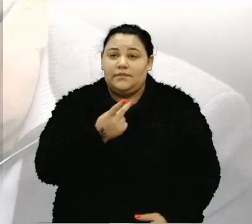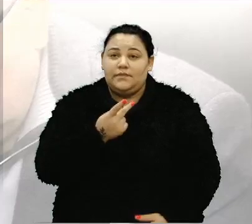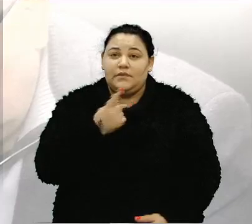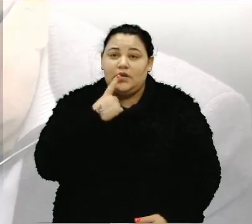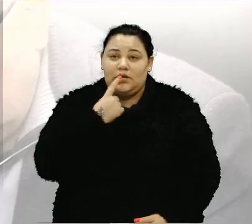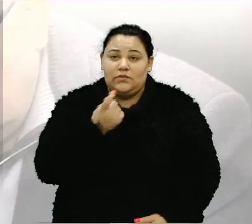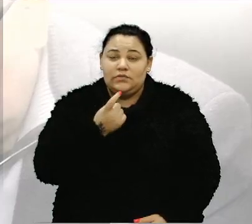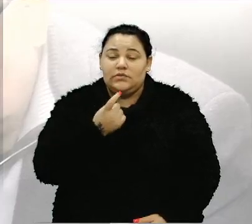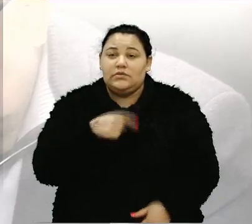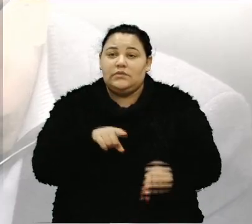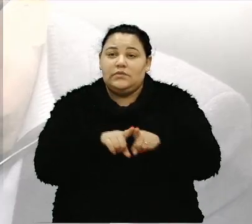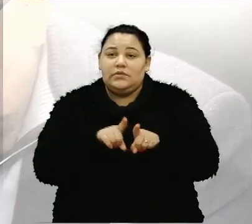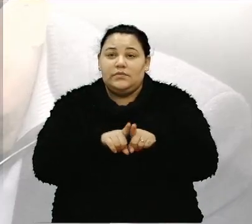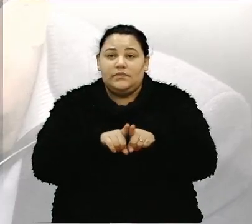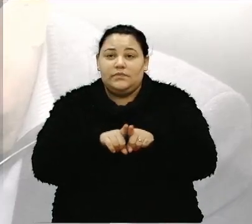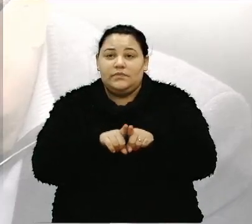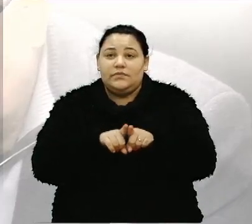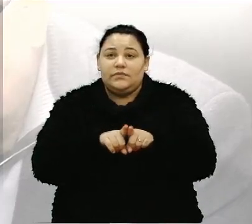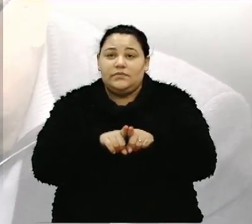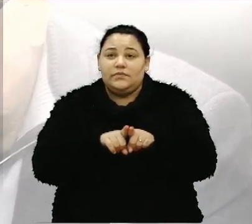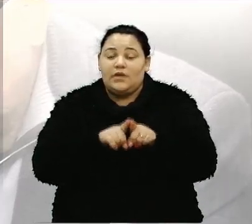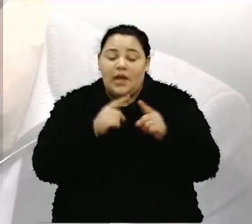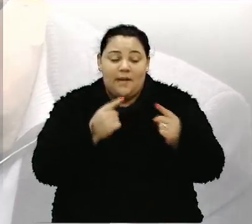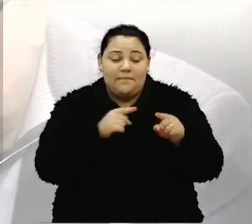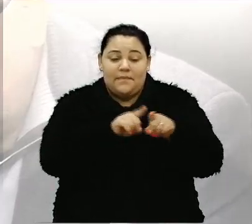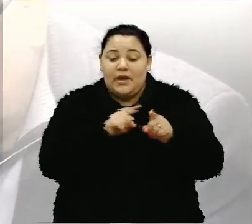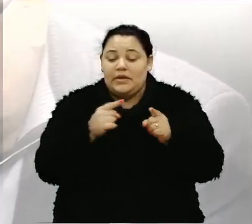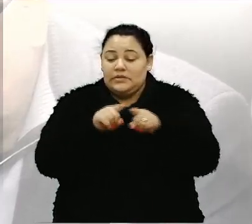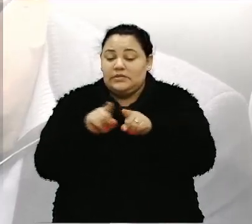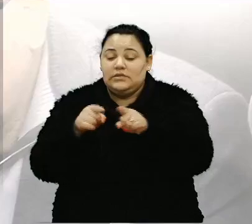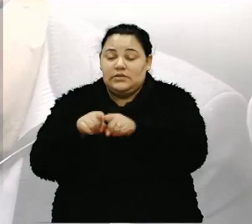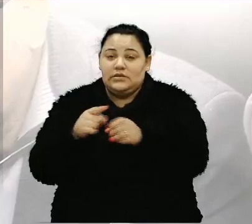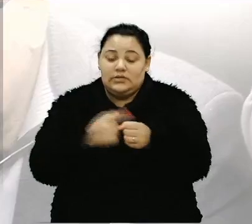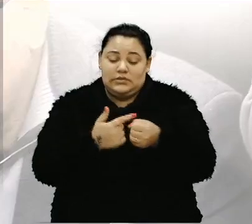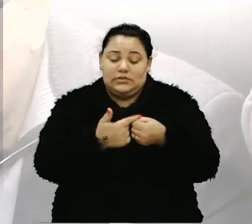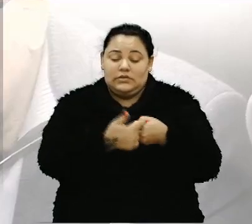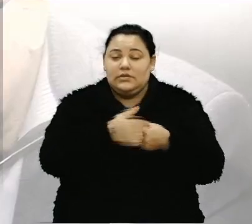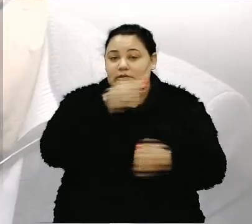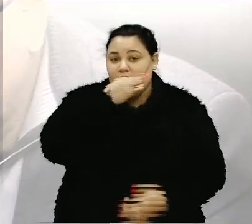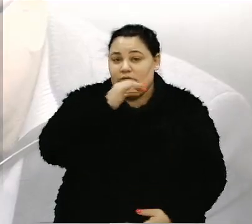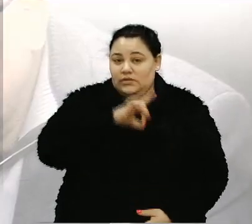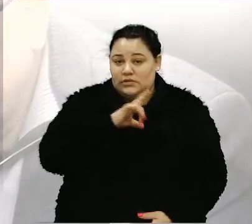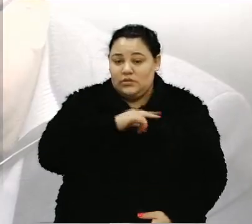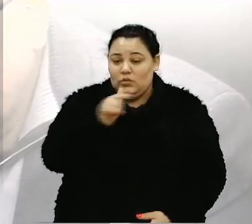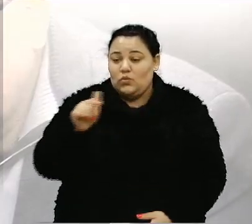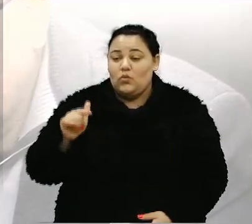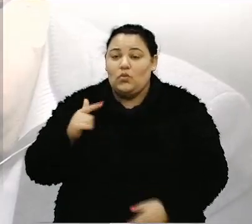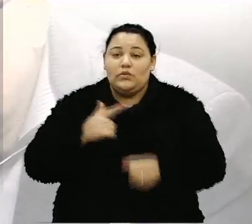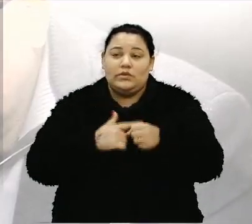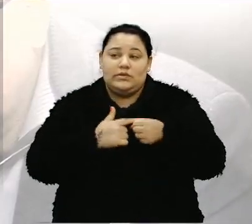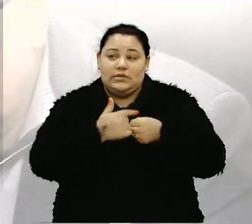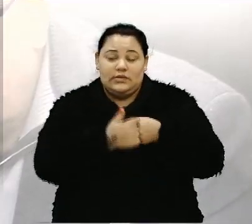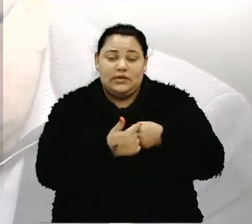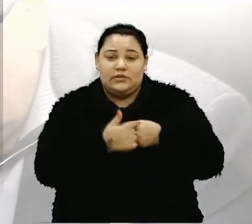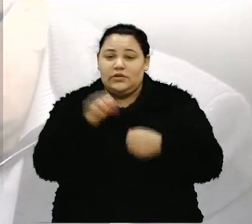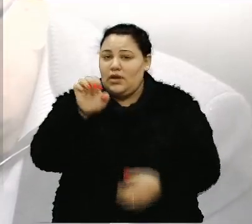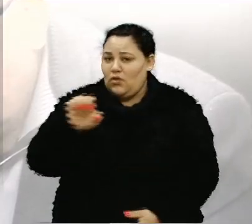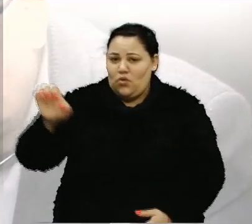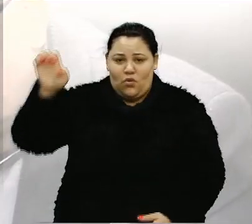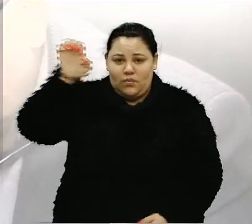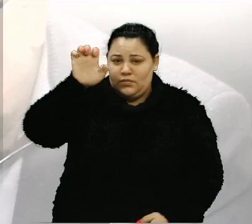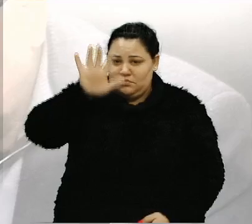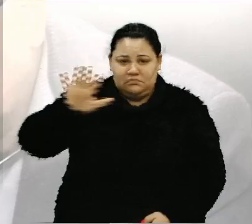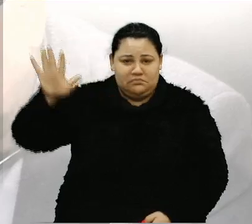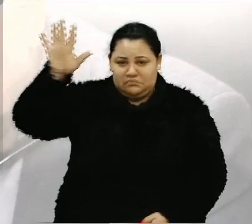inclusive, dessas parcerias que a cidade de Caxias do Sul tem com outras cidades, sejam da Europa,